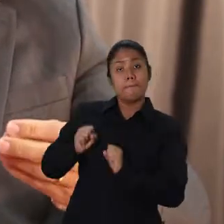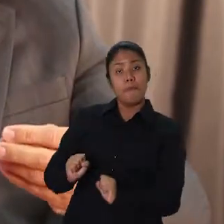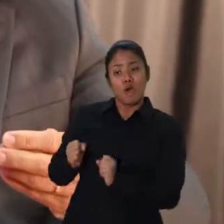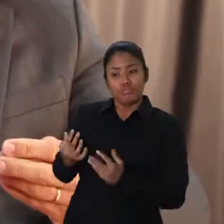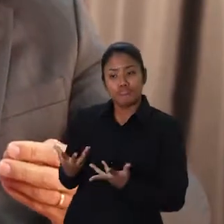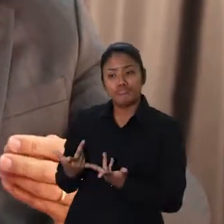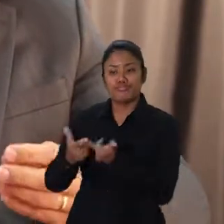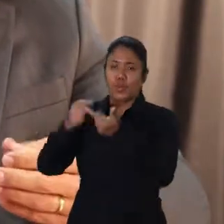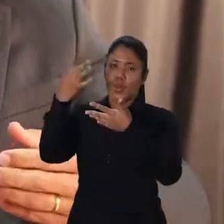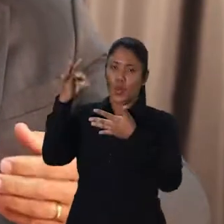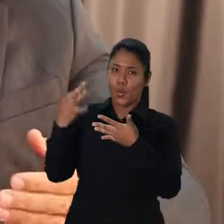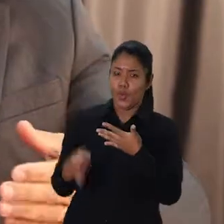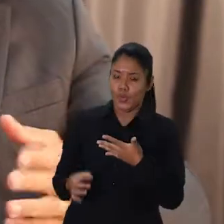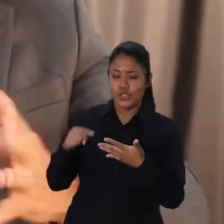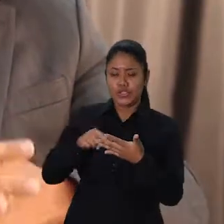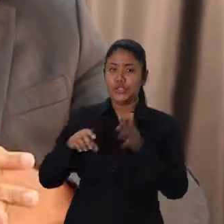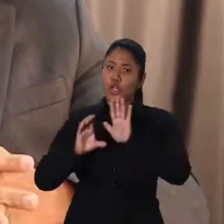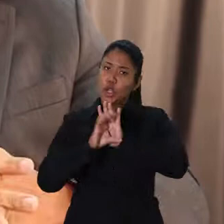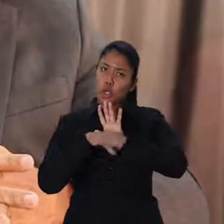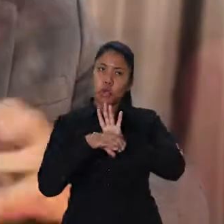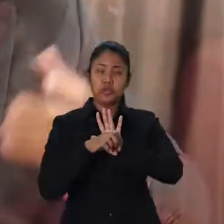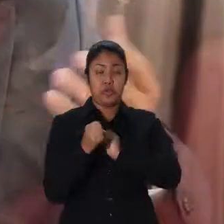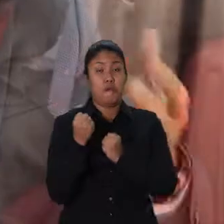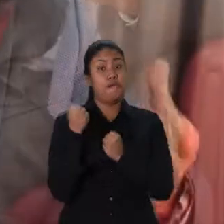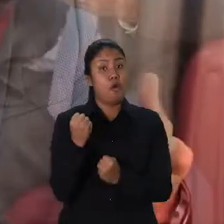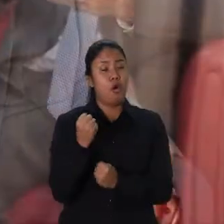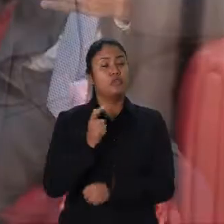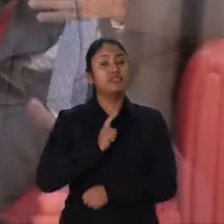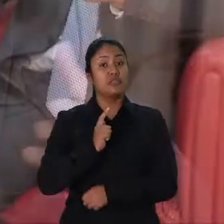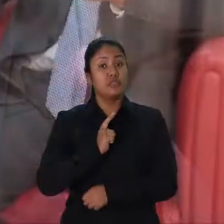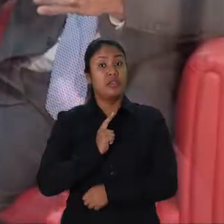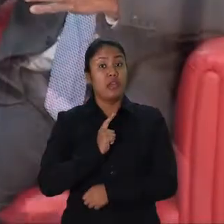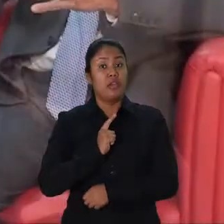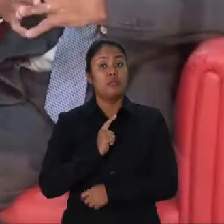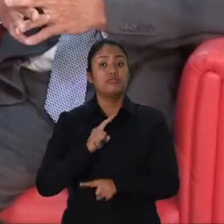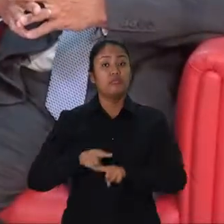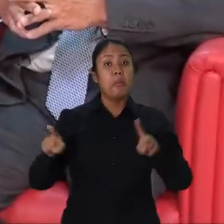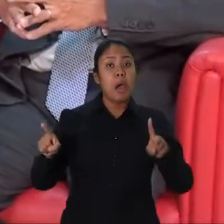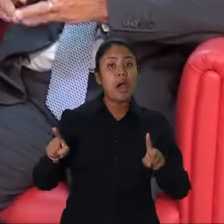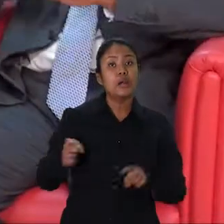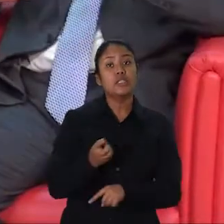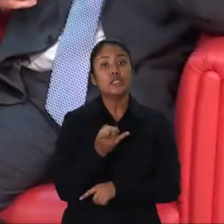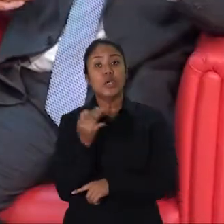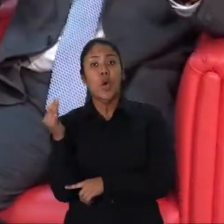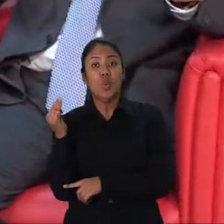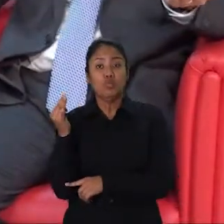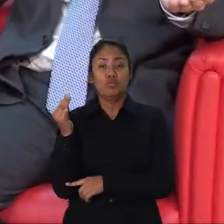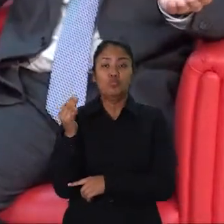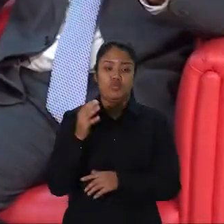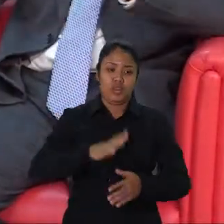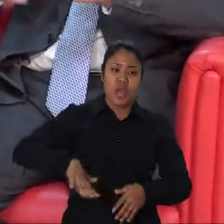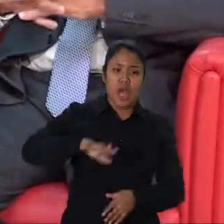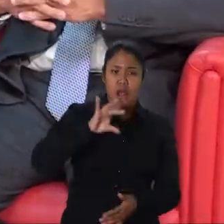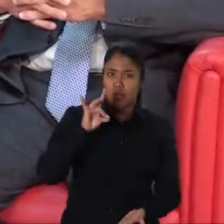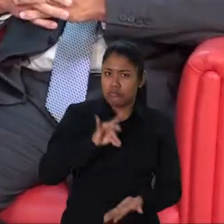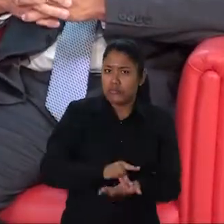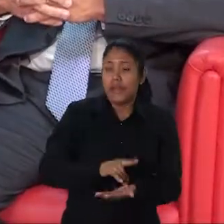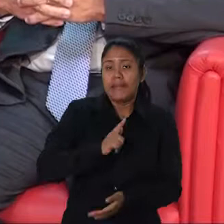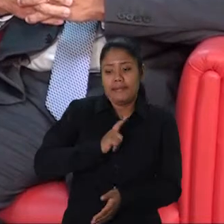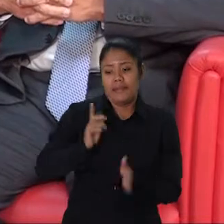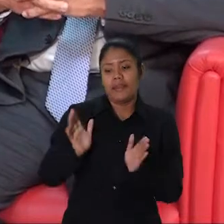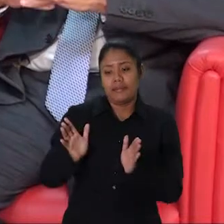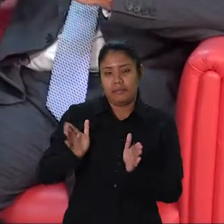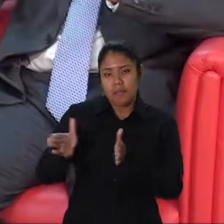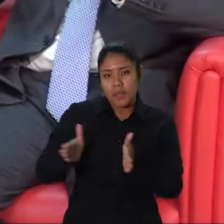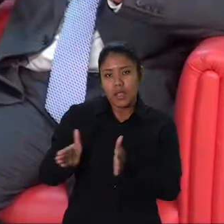provisória pode ser melhorado e tenho certeza que ela vai ser melhorada é a dos conceitos mais forte trouxe mas abandonou outros como a da área urbana consolidada